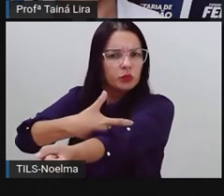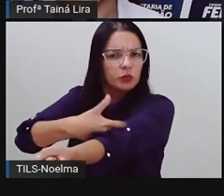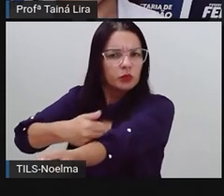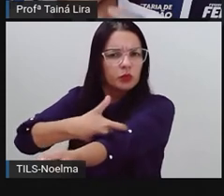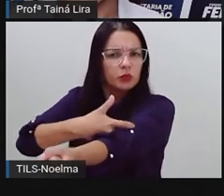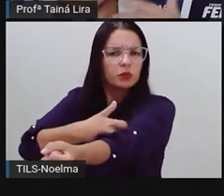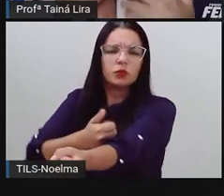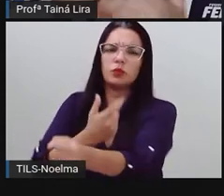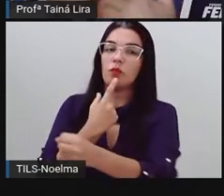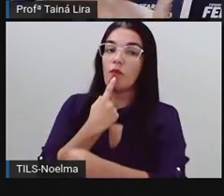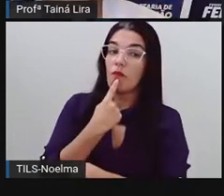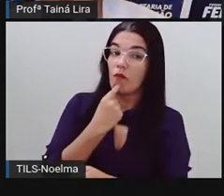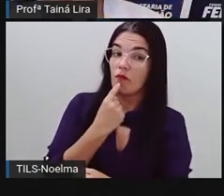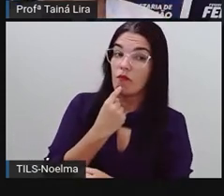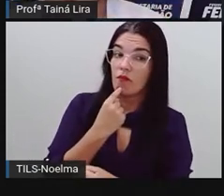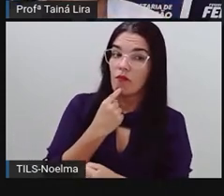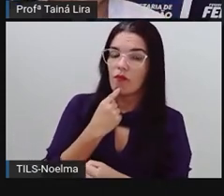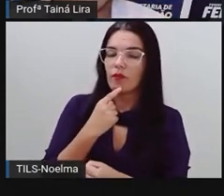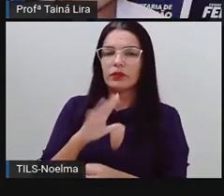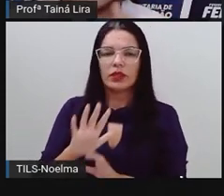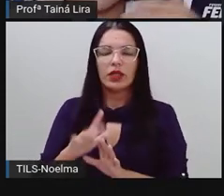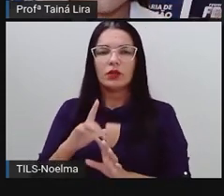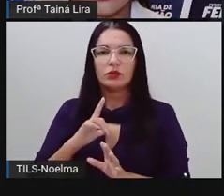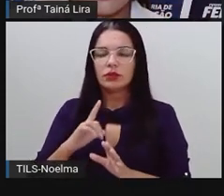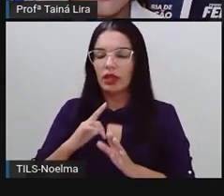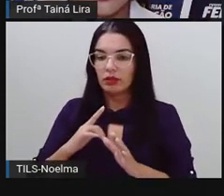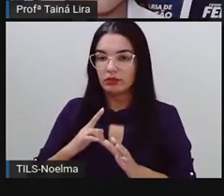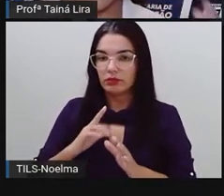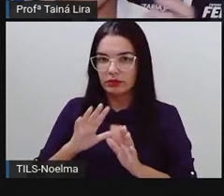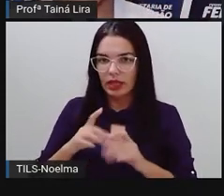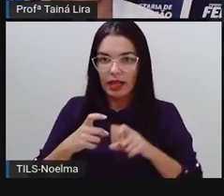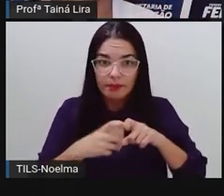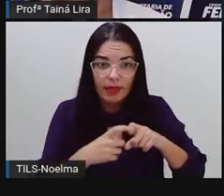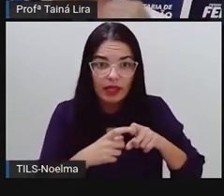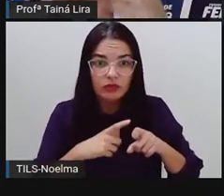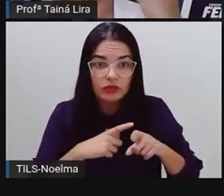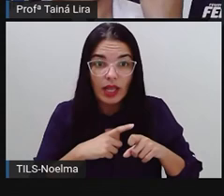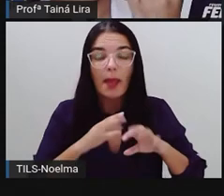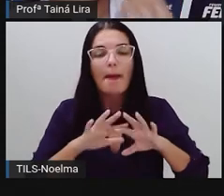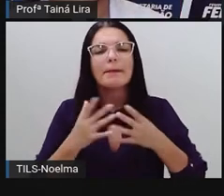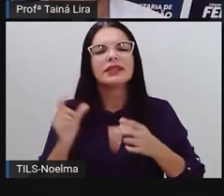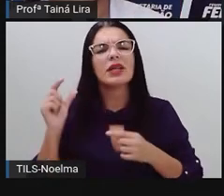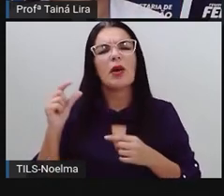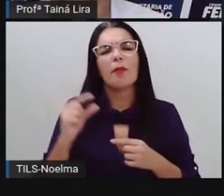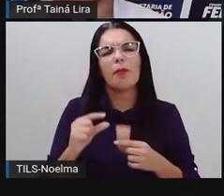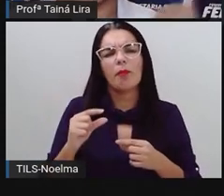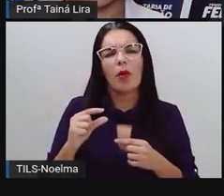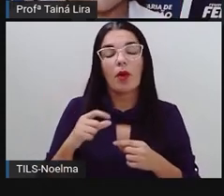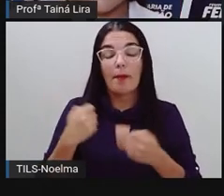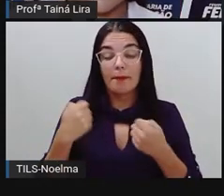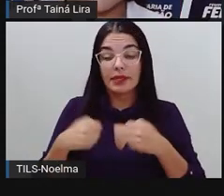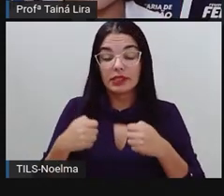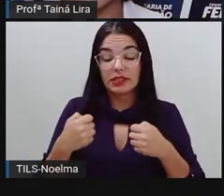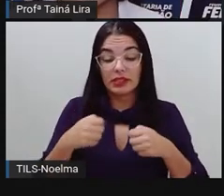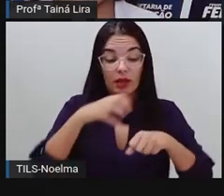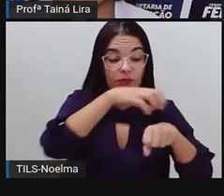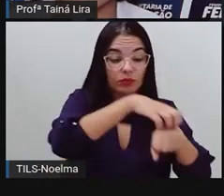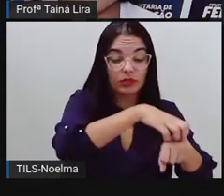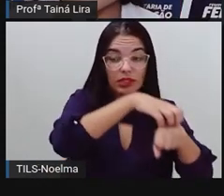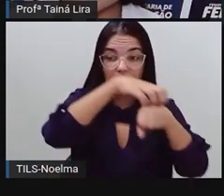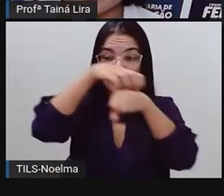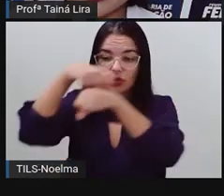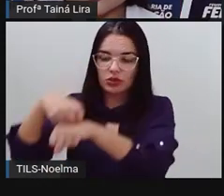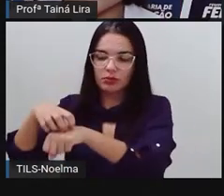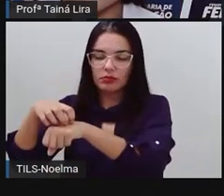não tem tão avançado tá não é que lá não tenha médico mas às vezes existem tratamentos que precisa vir para o campo